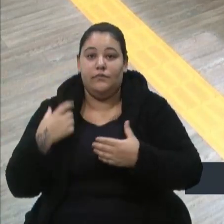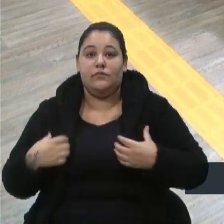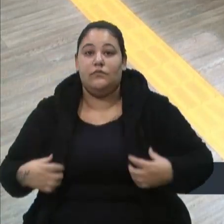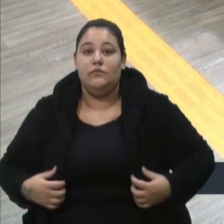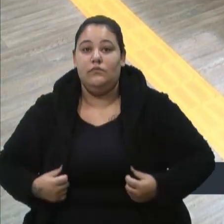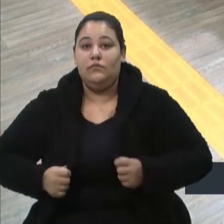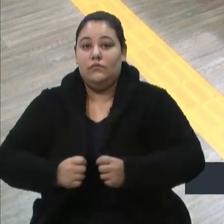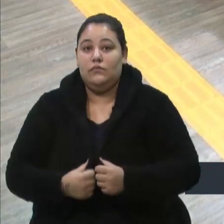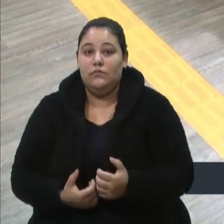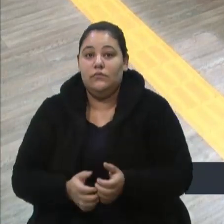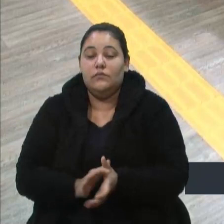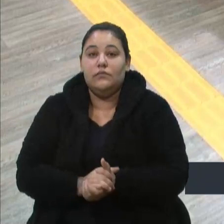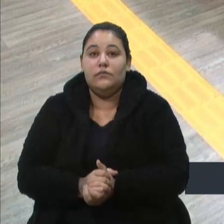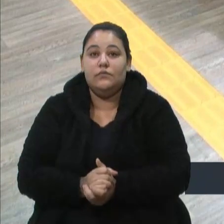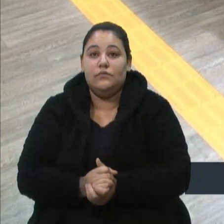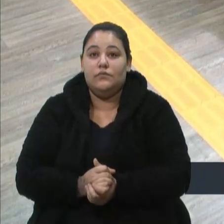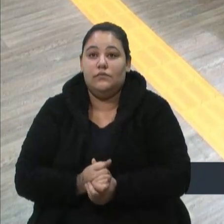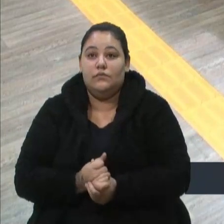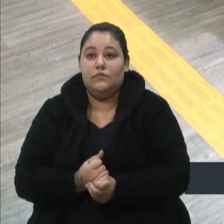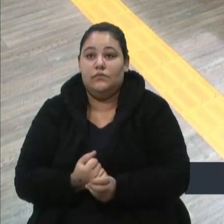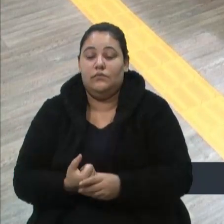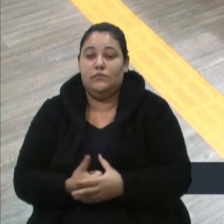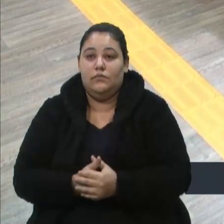Parte, vereador.